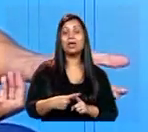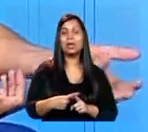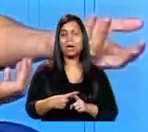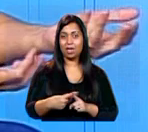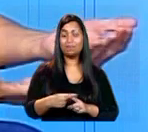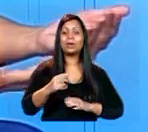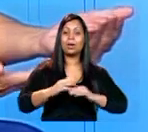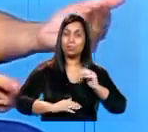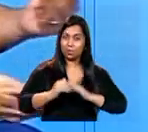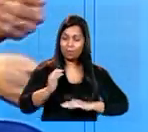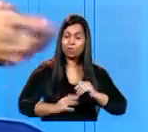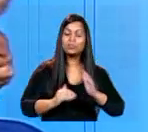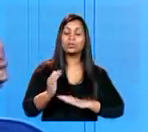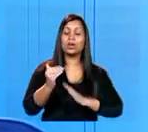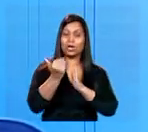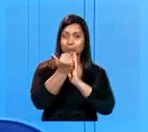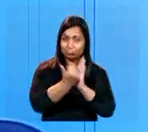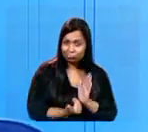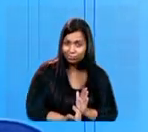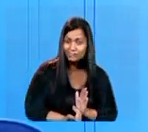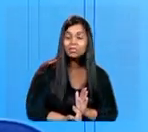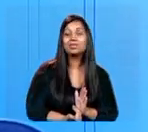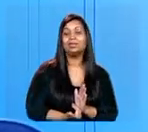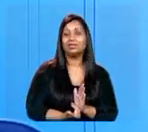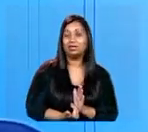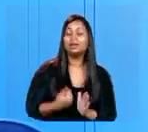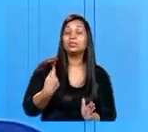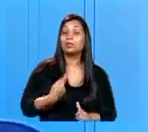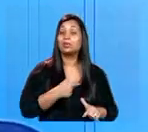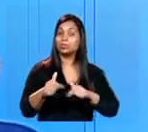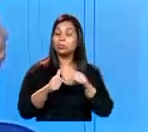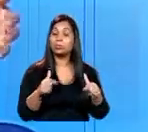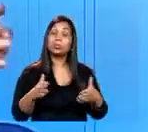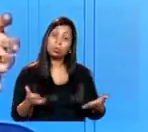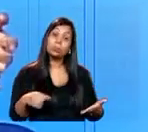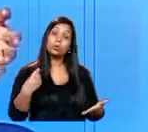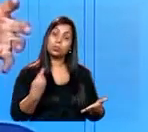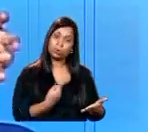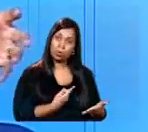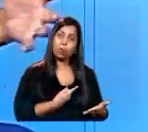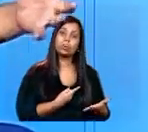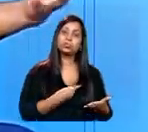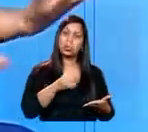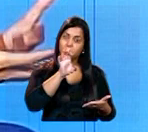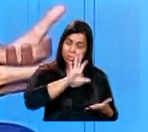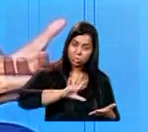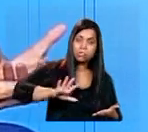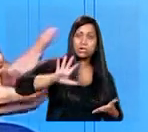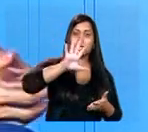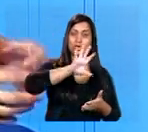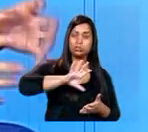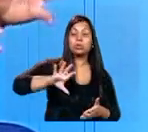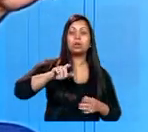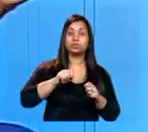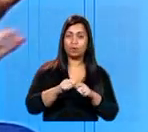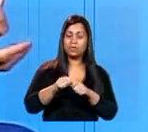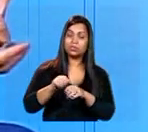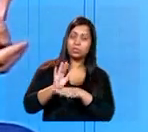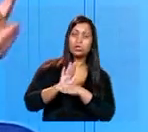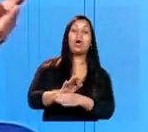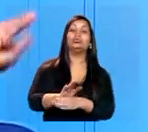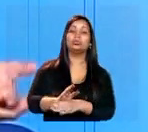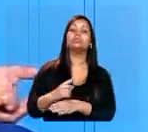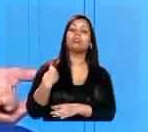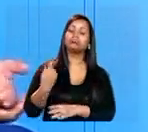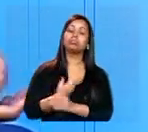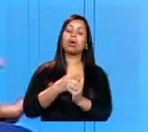mais. Então, acaba ficando um número de profissionais a menos, né? Então, a gente trabalha. Mas como nós somos regionalizados e nós estamos aqui